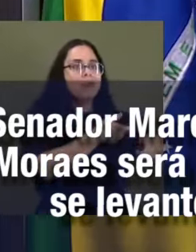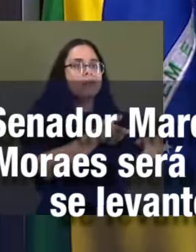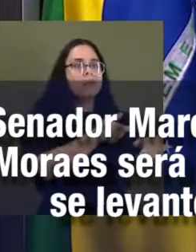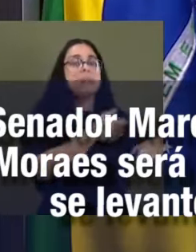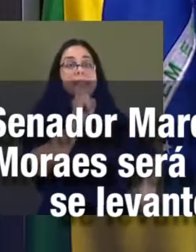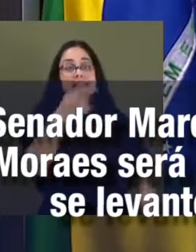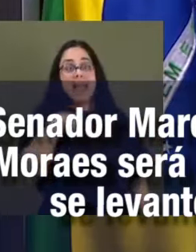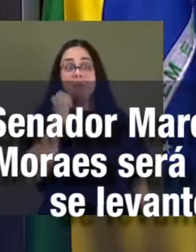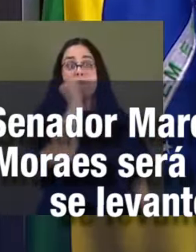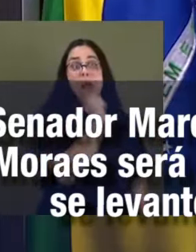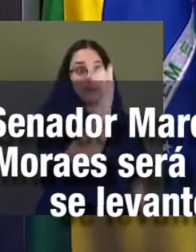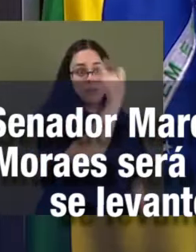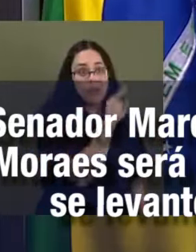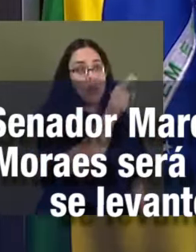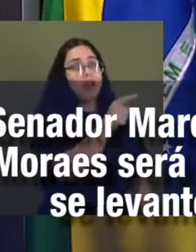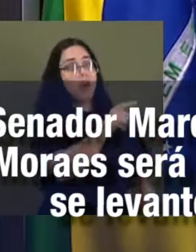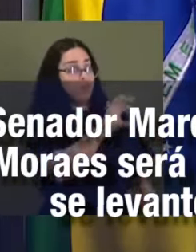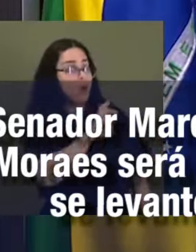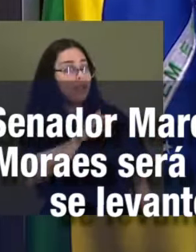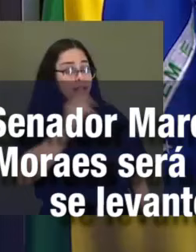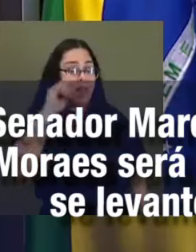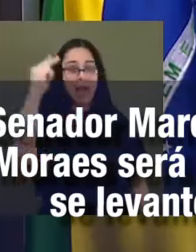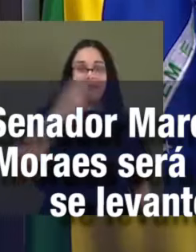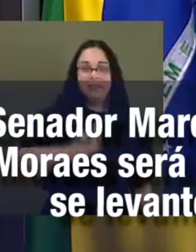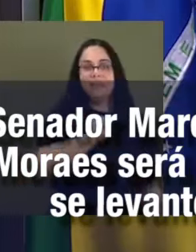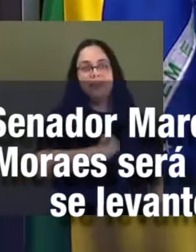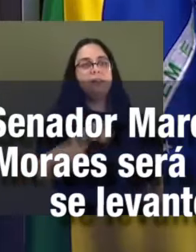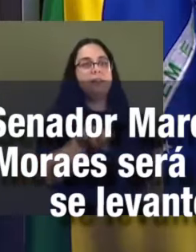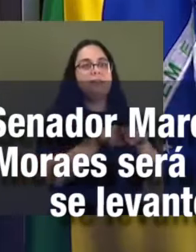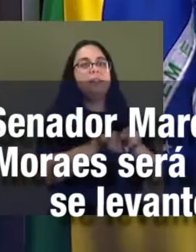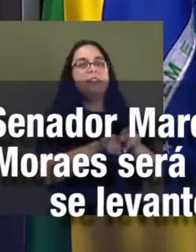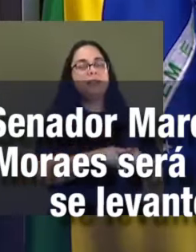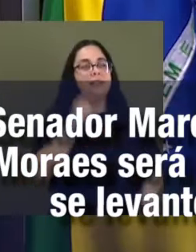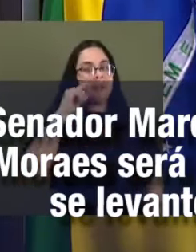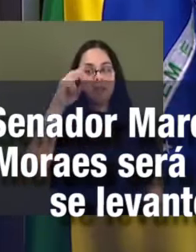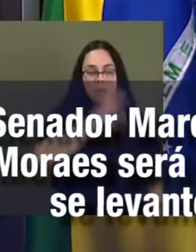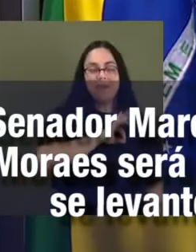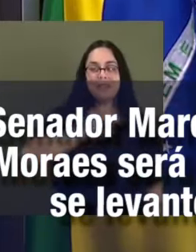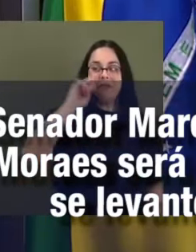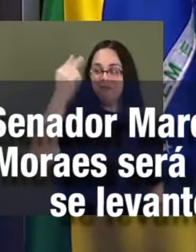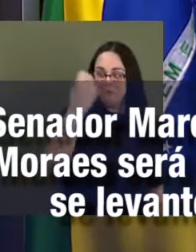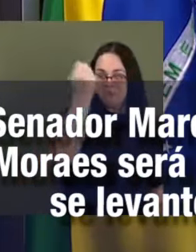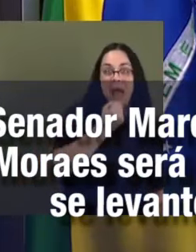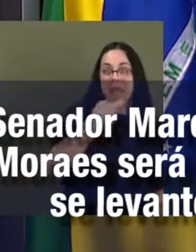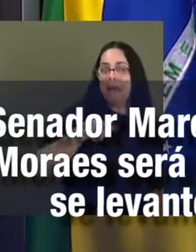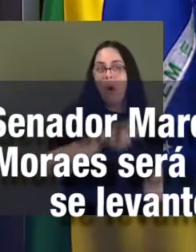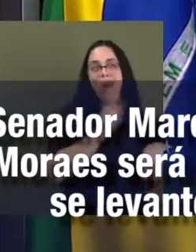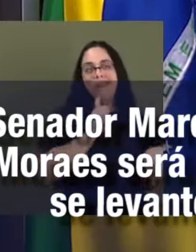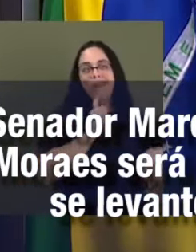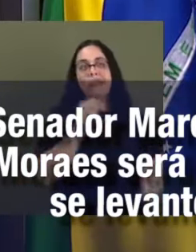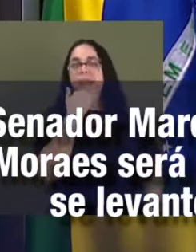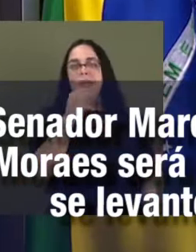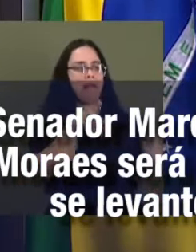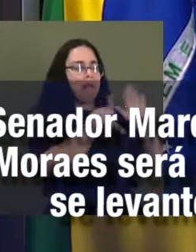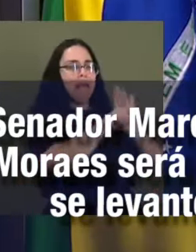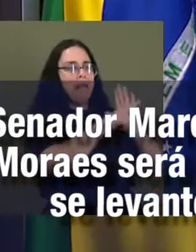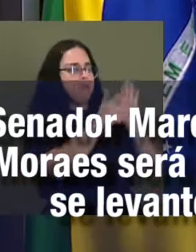eu estivesse matando alguém e o policial me vendo matar, eu teria que ser trago aqui para o Senado Federal. Não existe isso daqui de